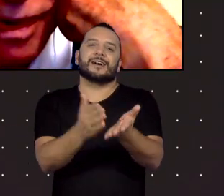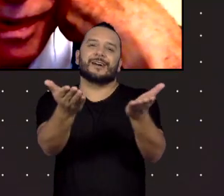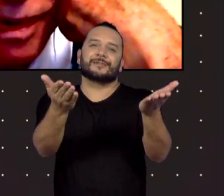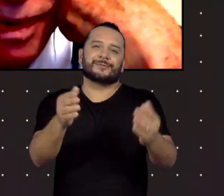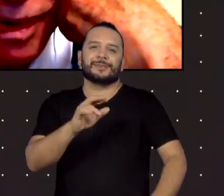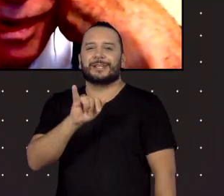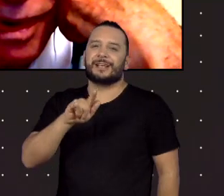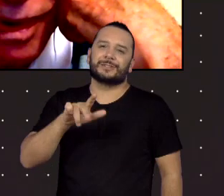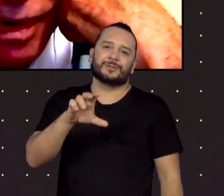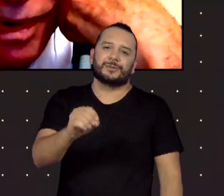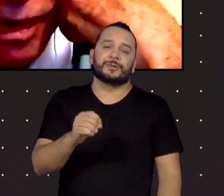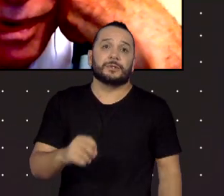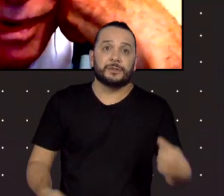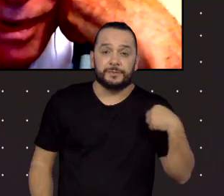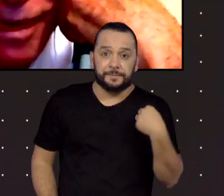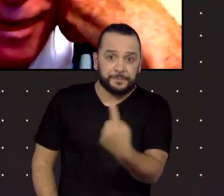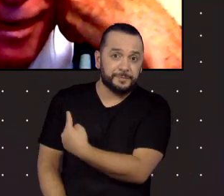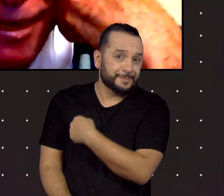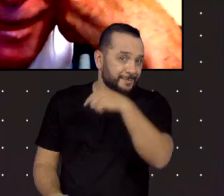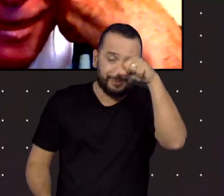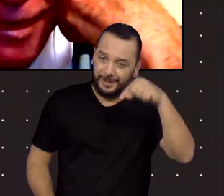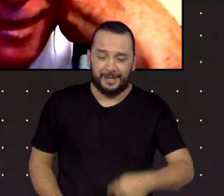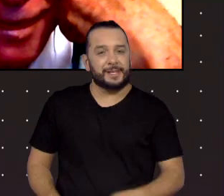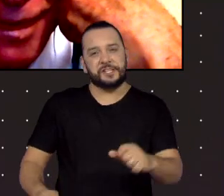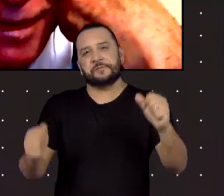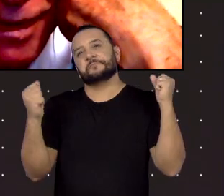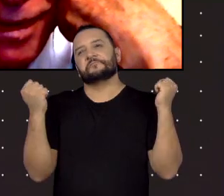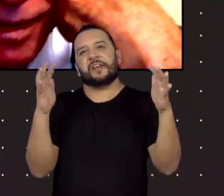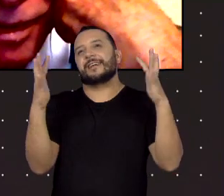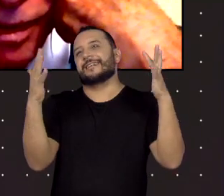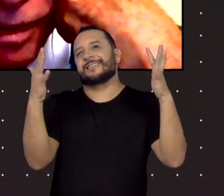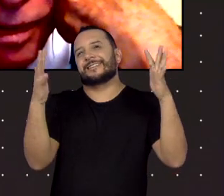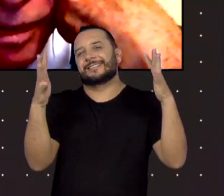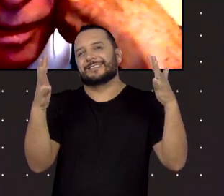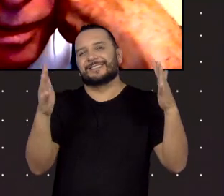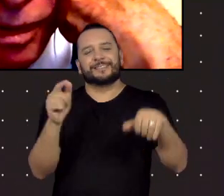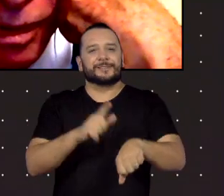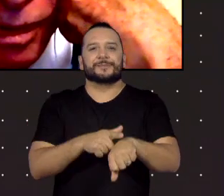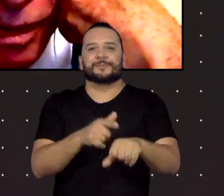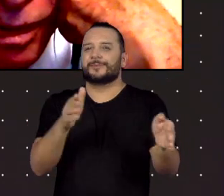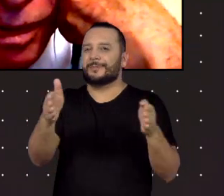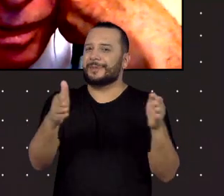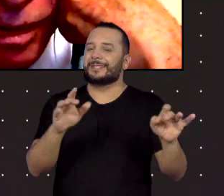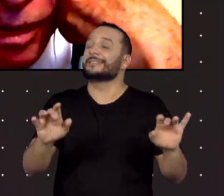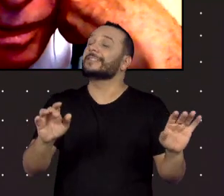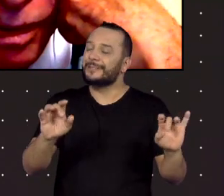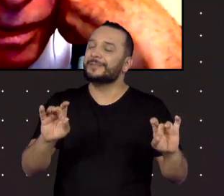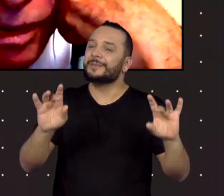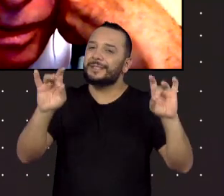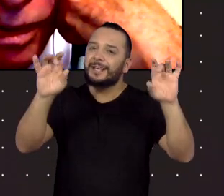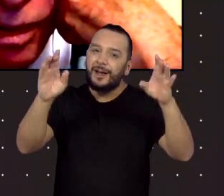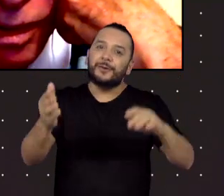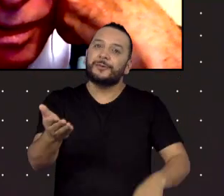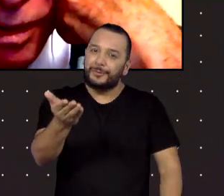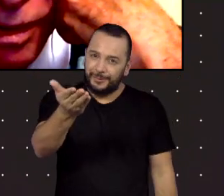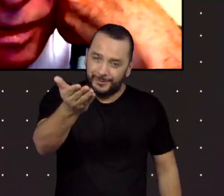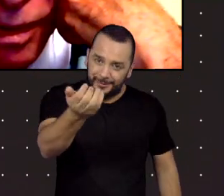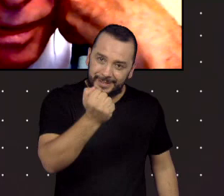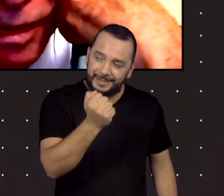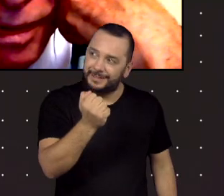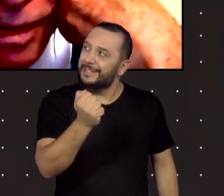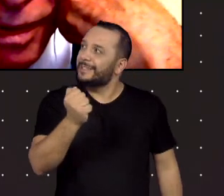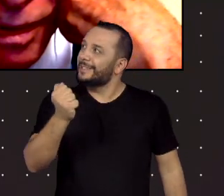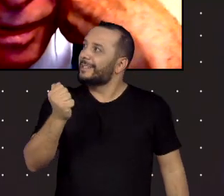nós estamos aqui festejando esse grande momento que foi você ter